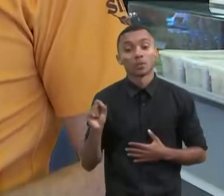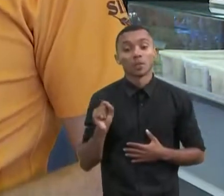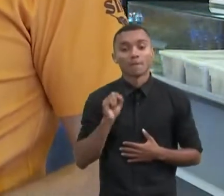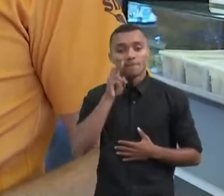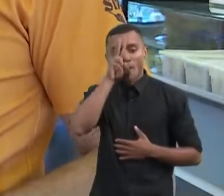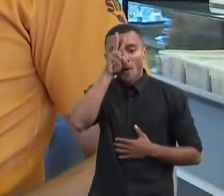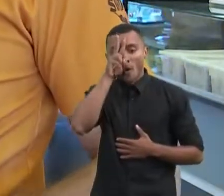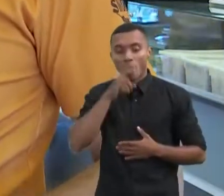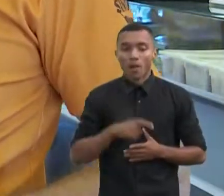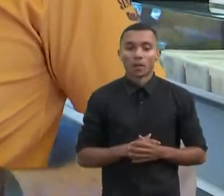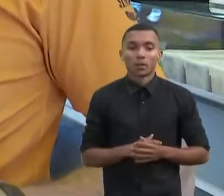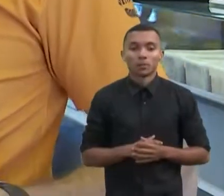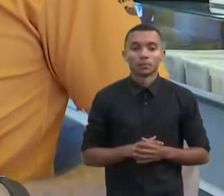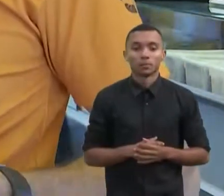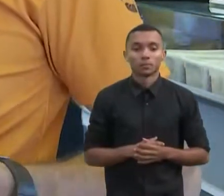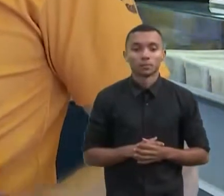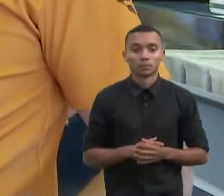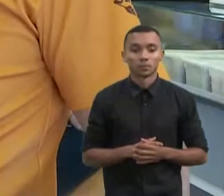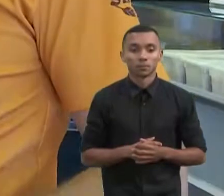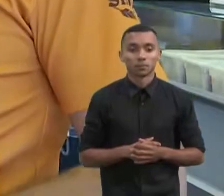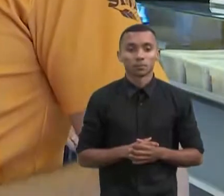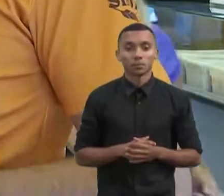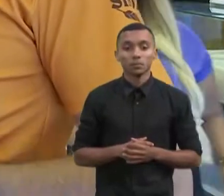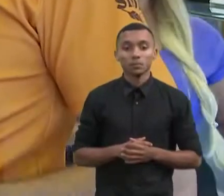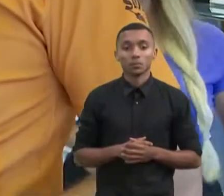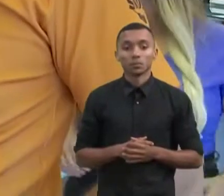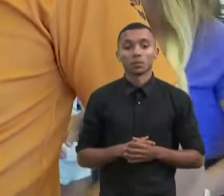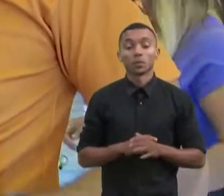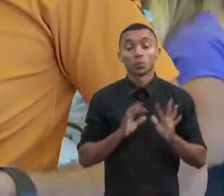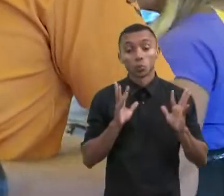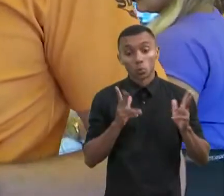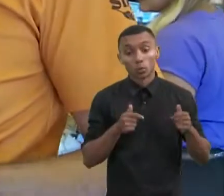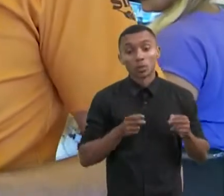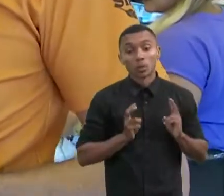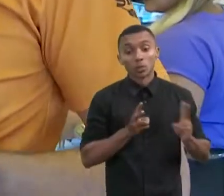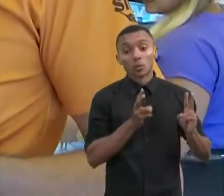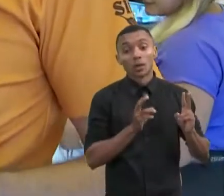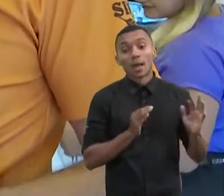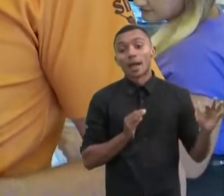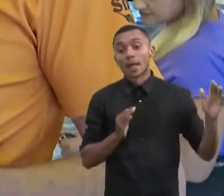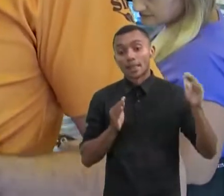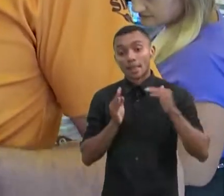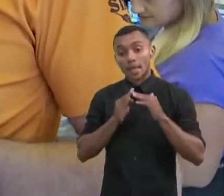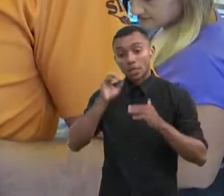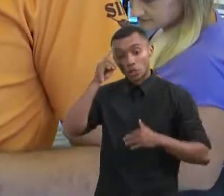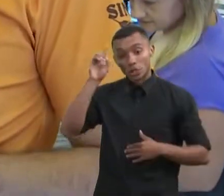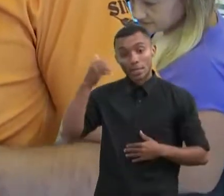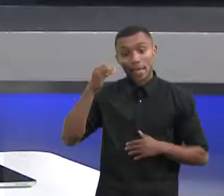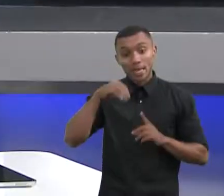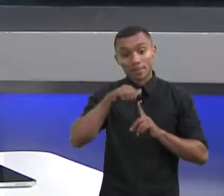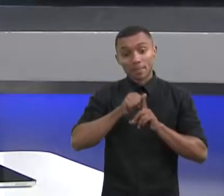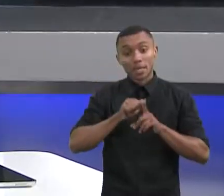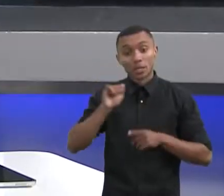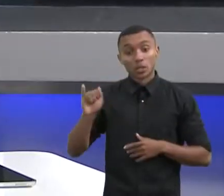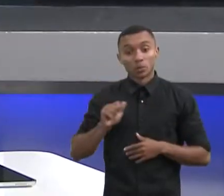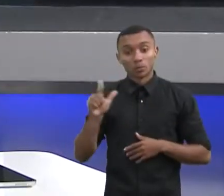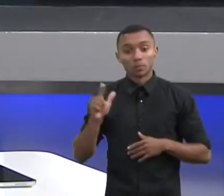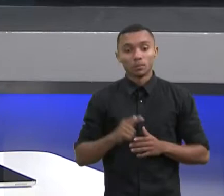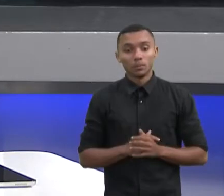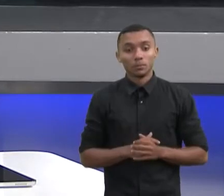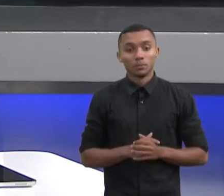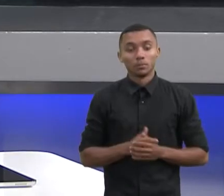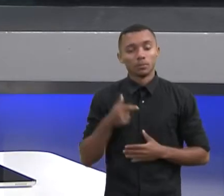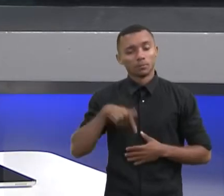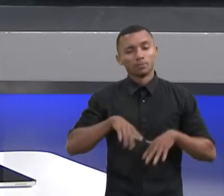intensa. E a gente vai manter tudo, as comidas típicas, até dia 10 de julho. E mais